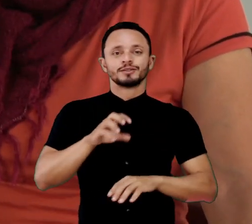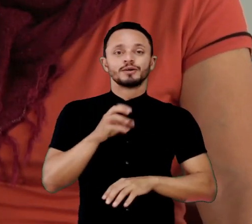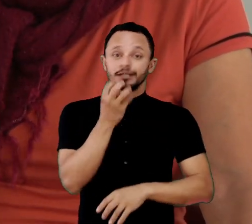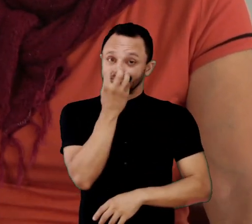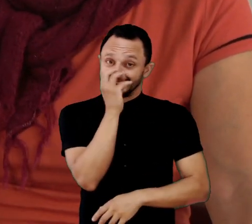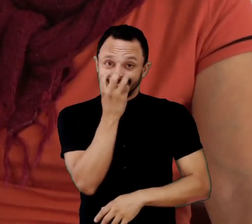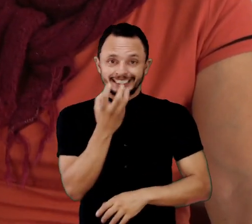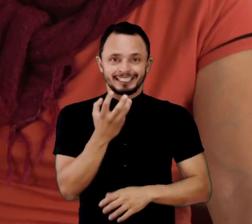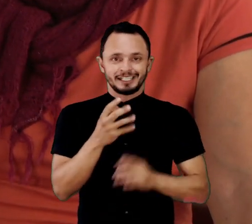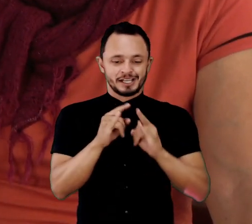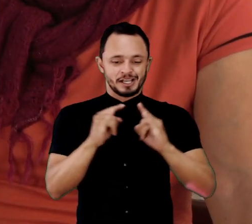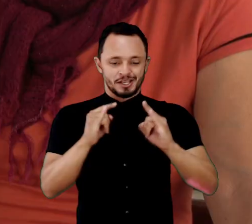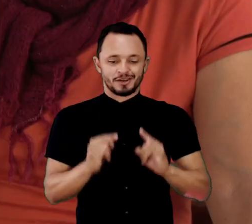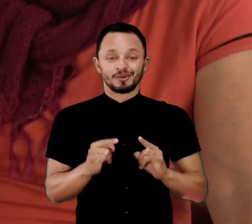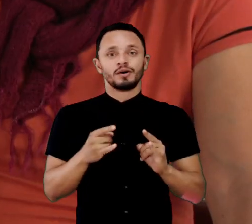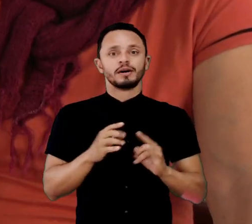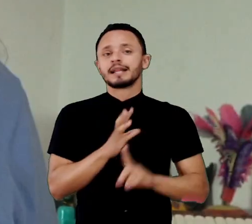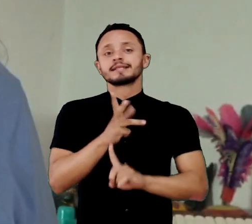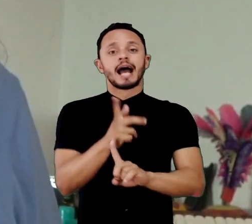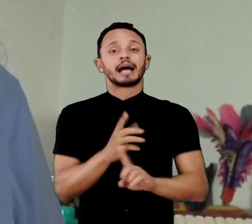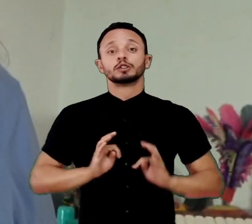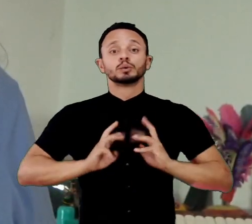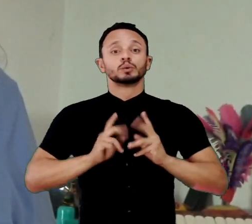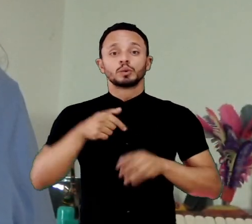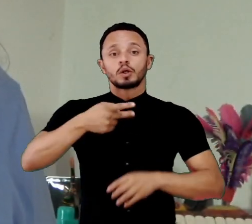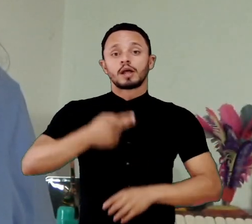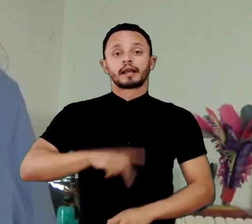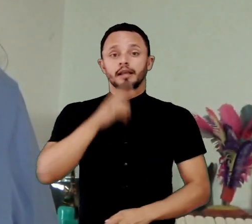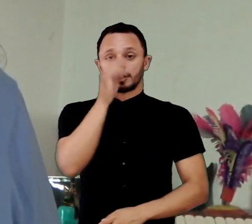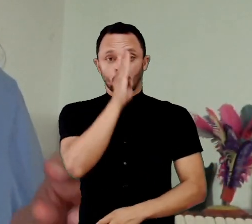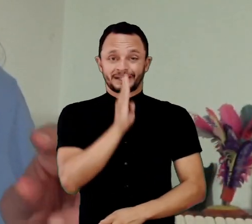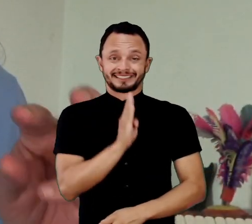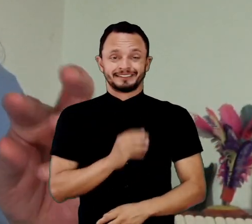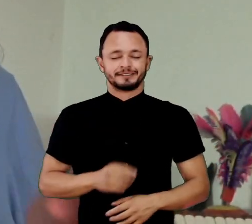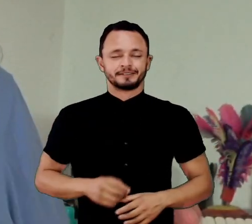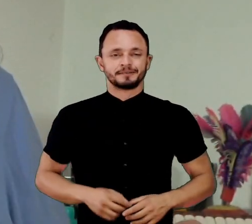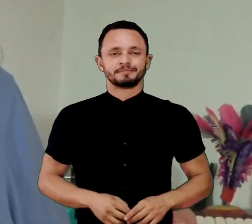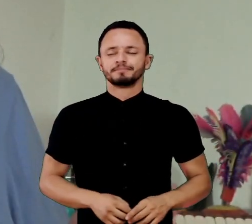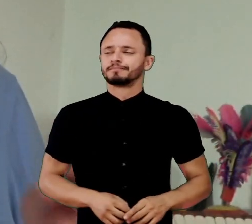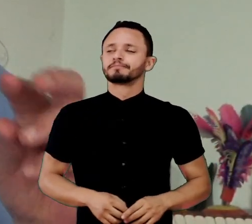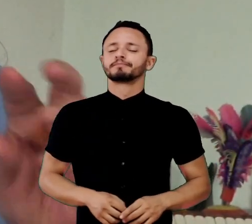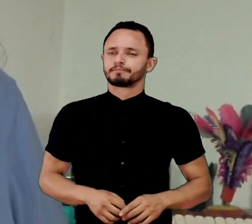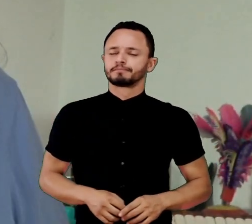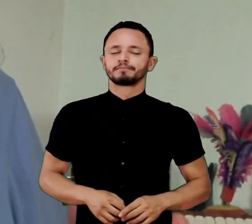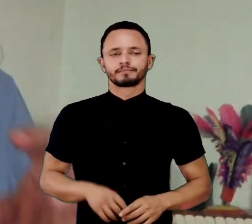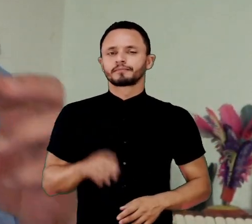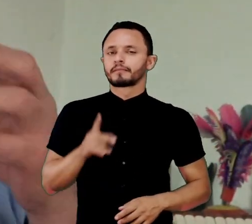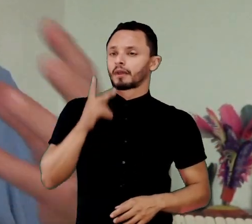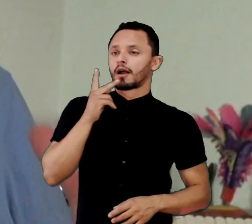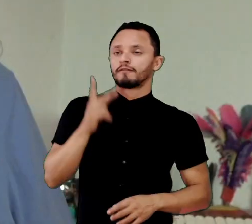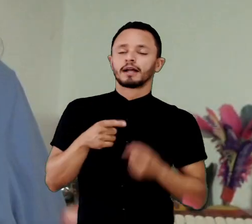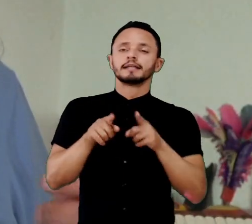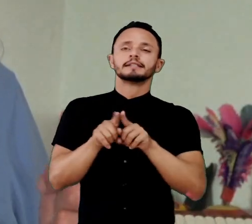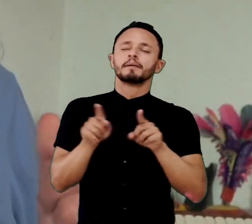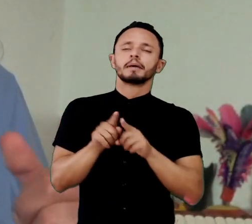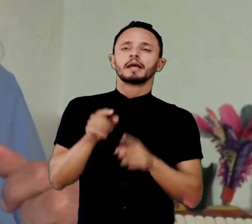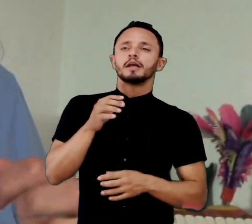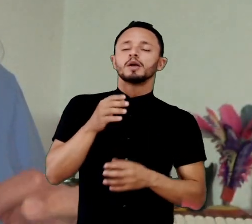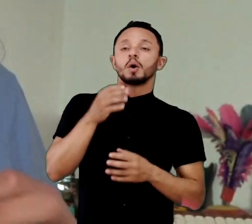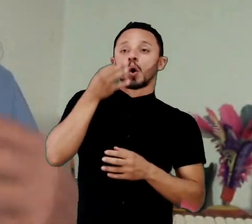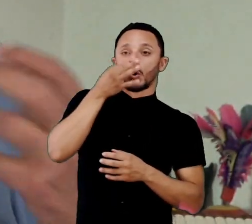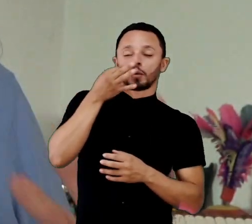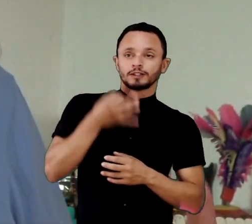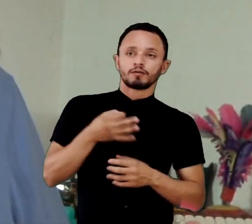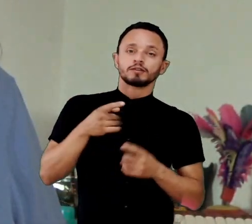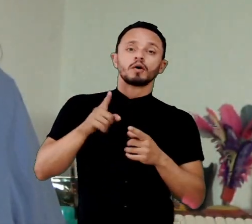né? Das artes cênicas em geral no Brasil. Mas eu acho que você podia falar também que o Observatório ele tem